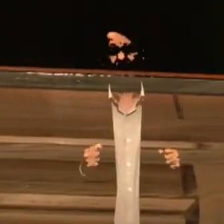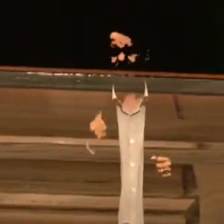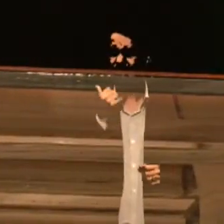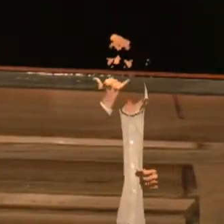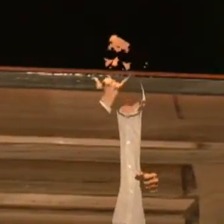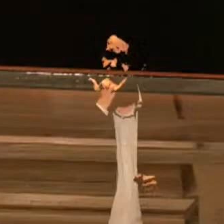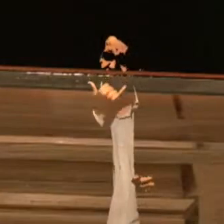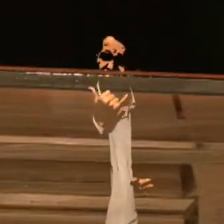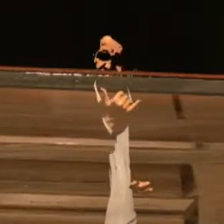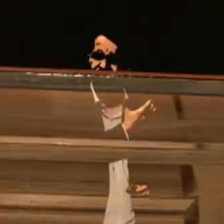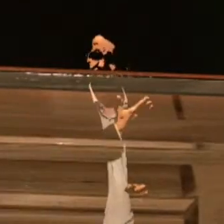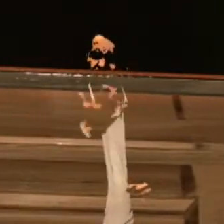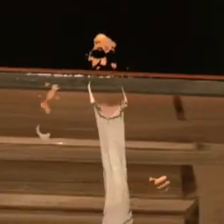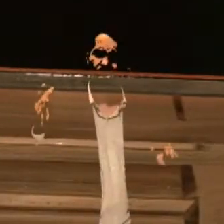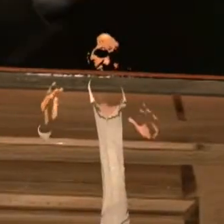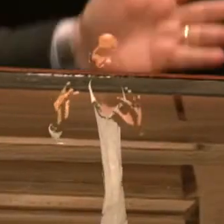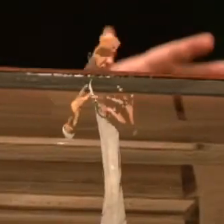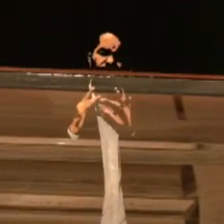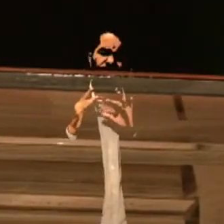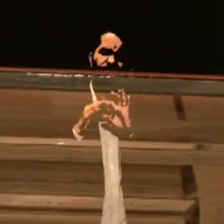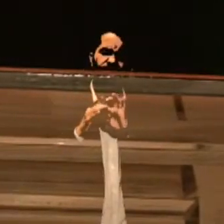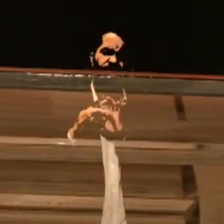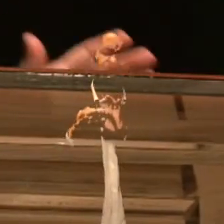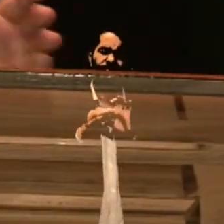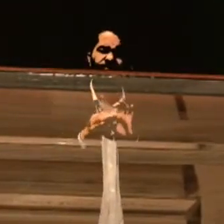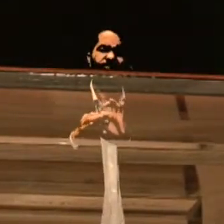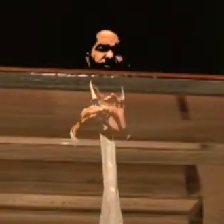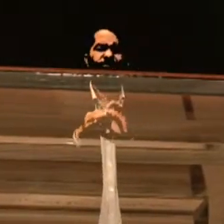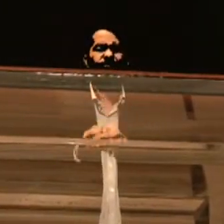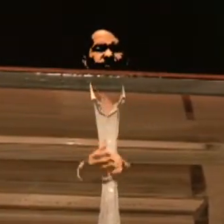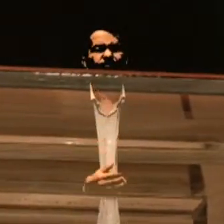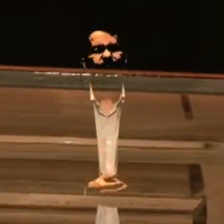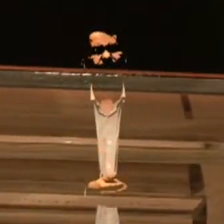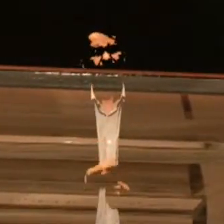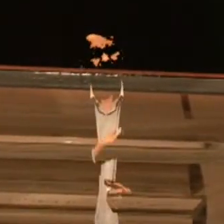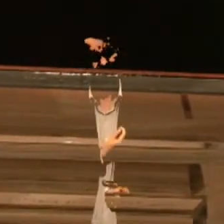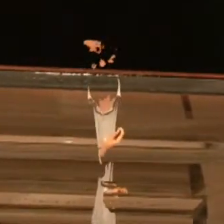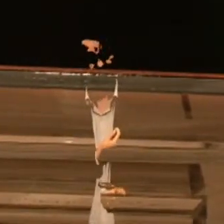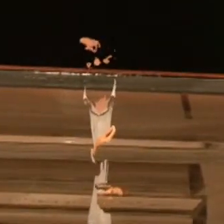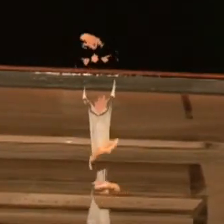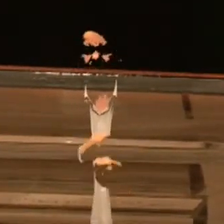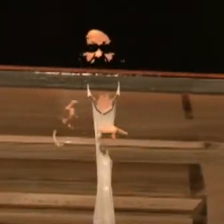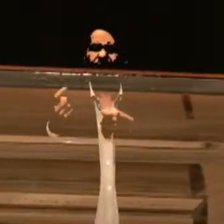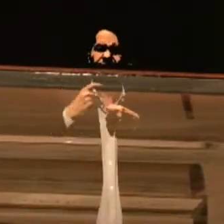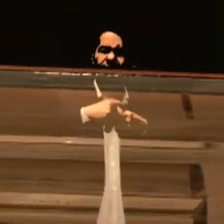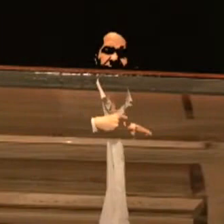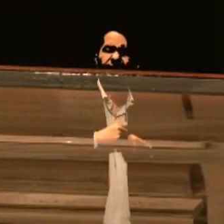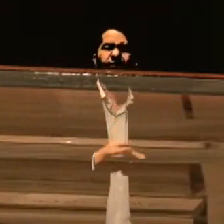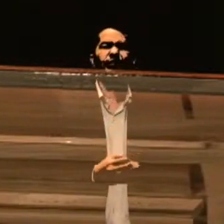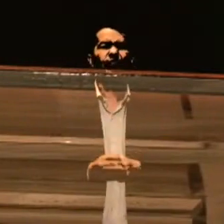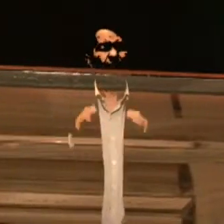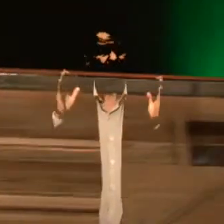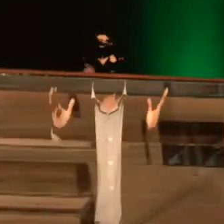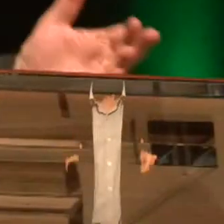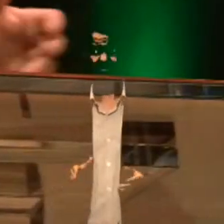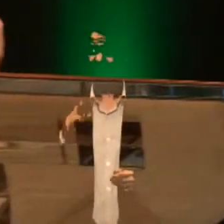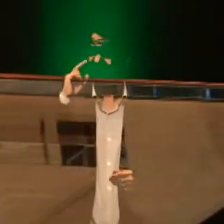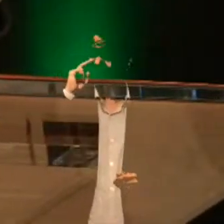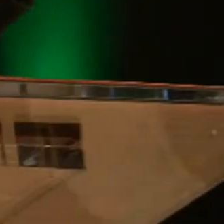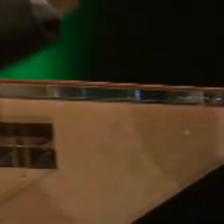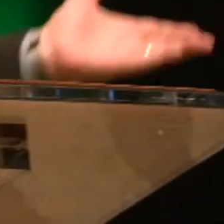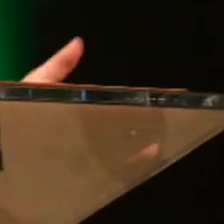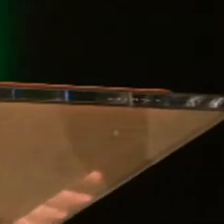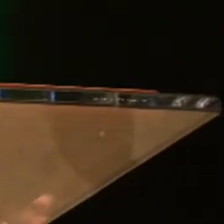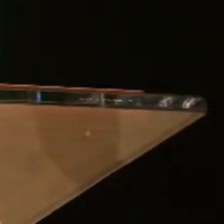o Natal de uma reestruturação de vida. Eu já vi isso acontecer de tantas maneiras, de famílias aqui que